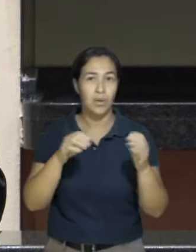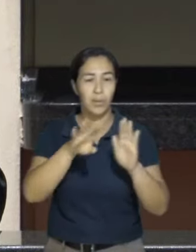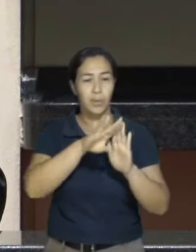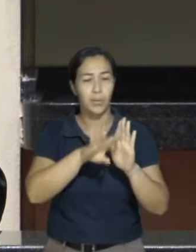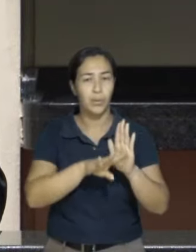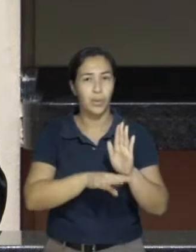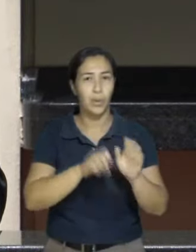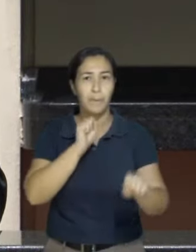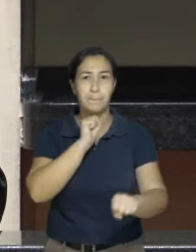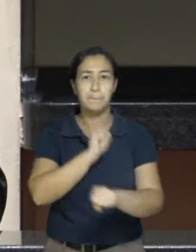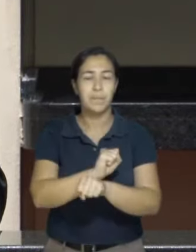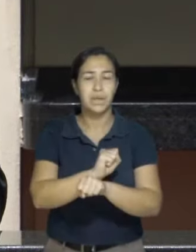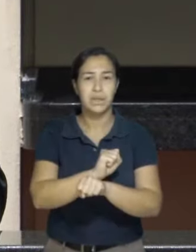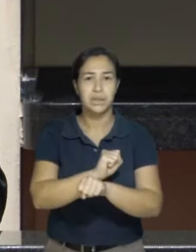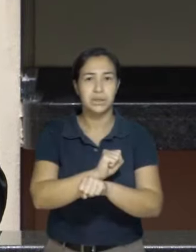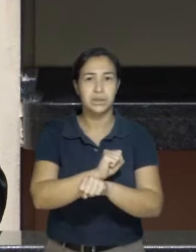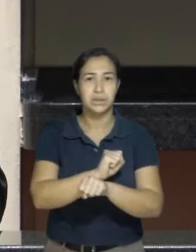execução